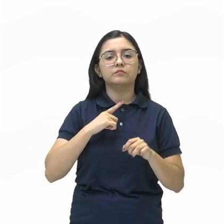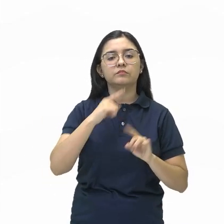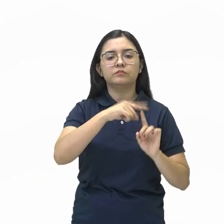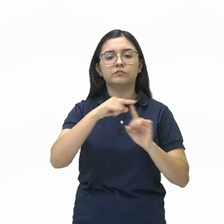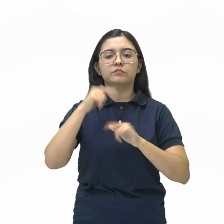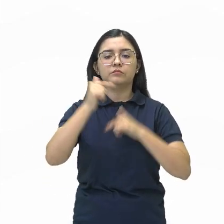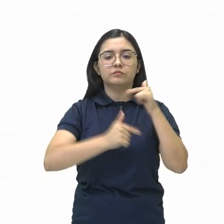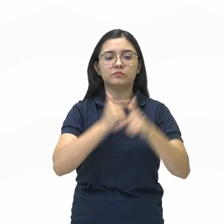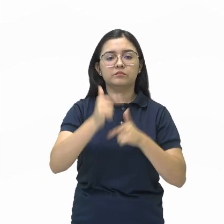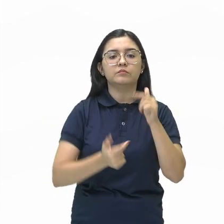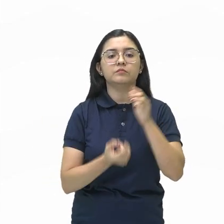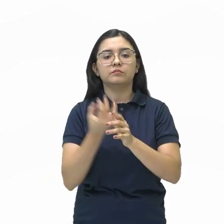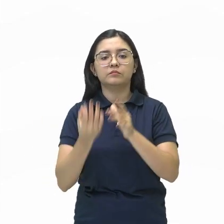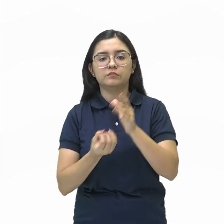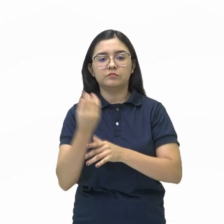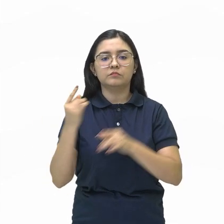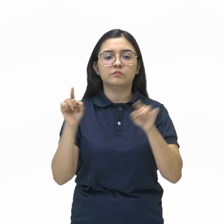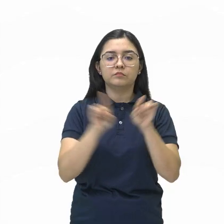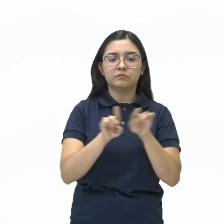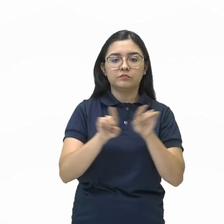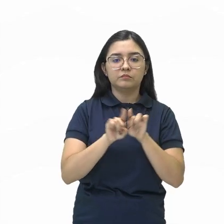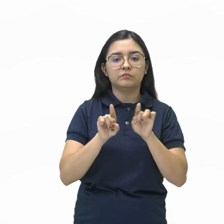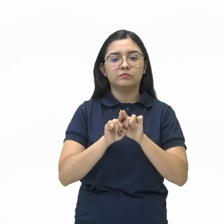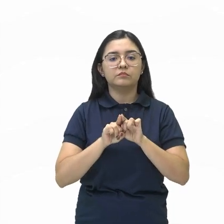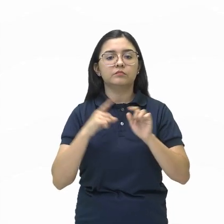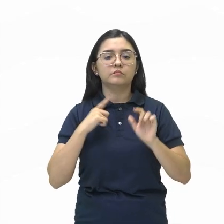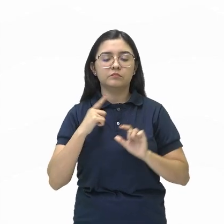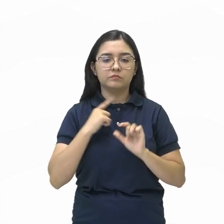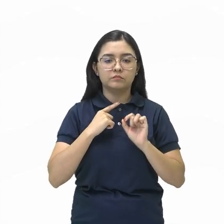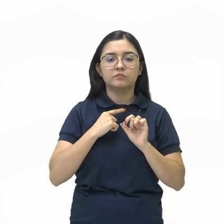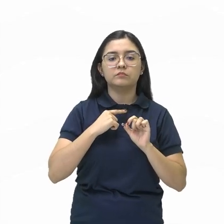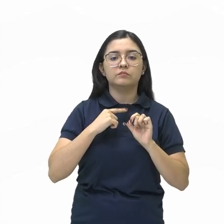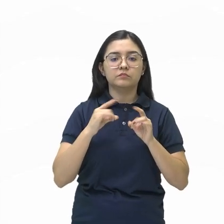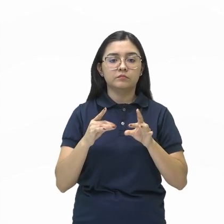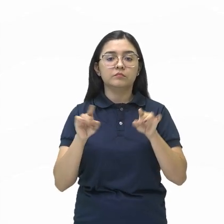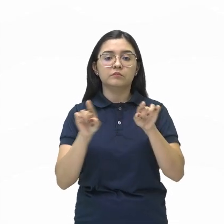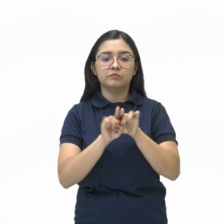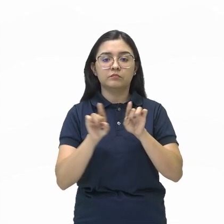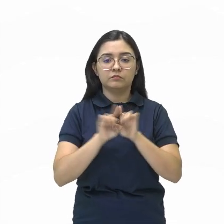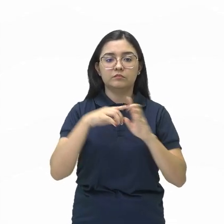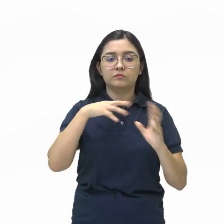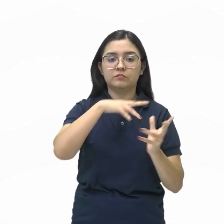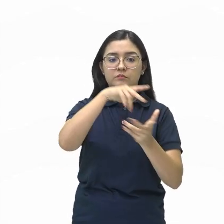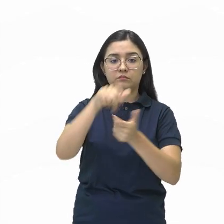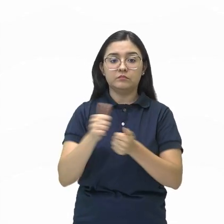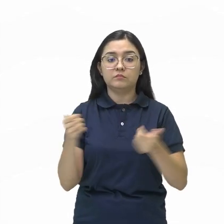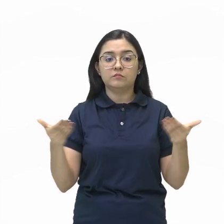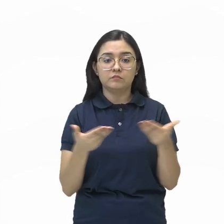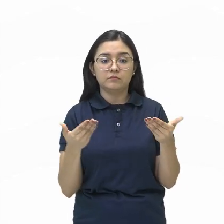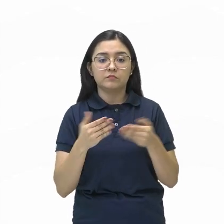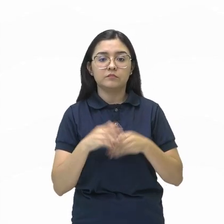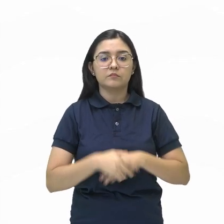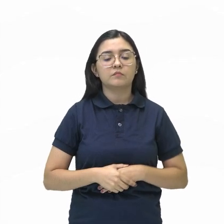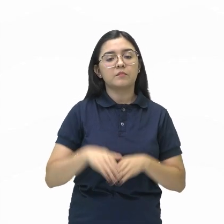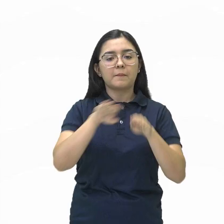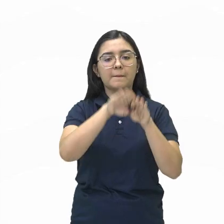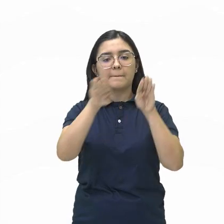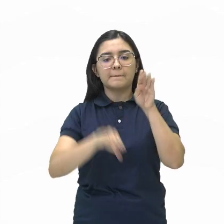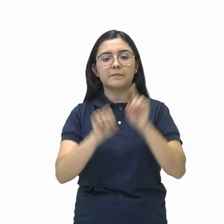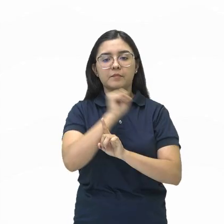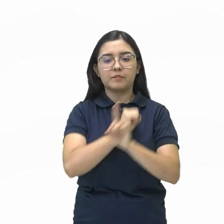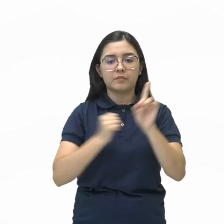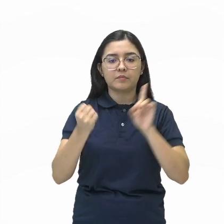de produção e configurações de mercado no mundo atual. A